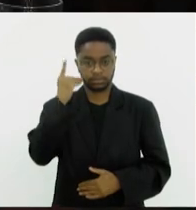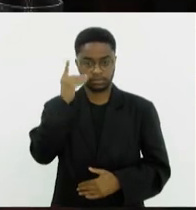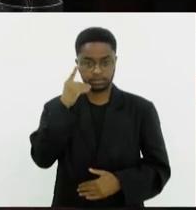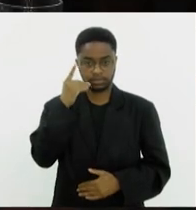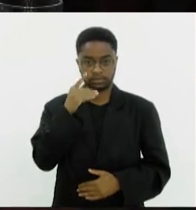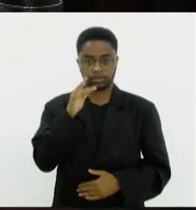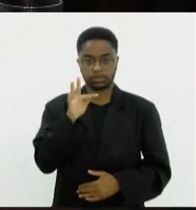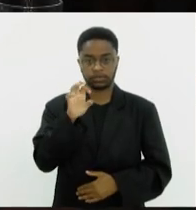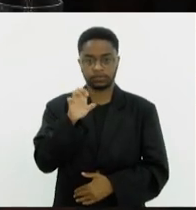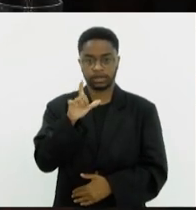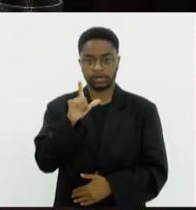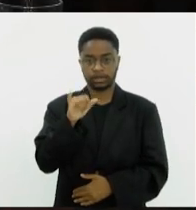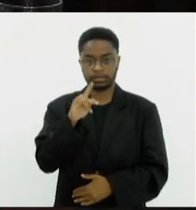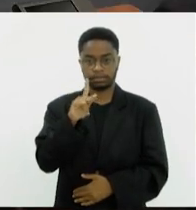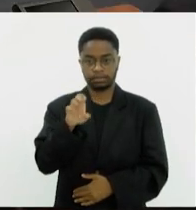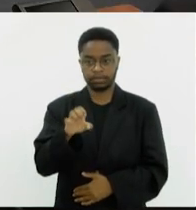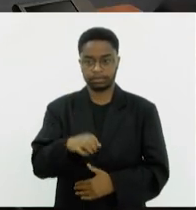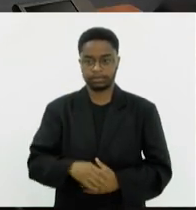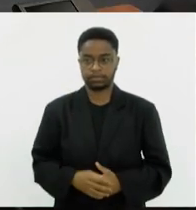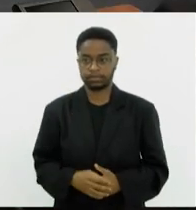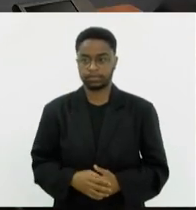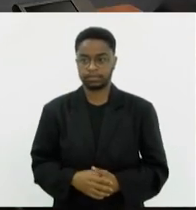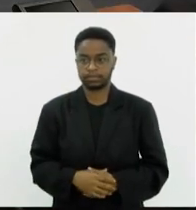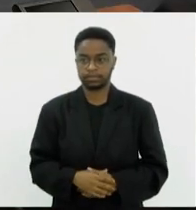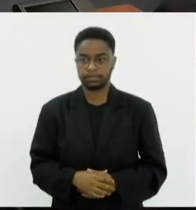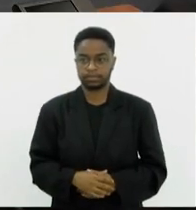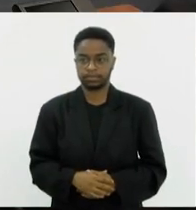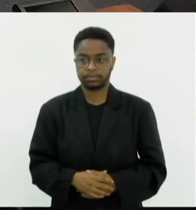Deputado Felipe Poubel.